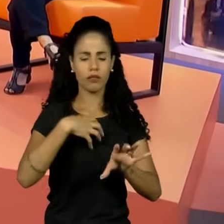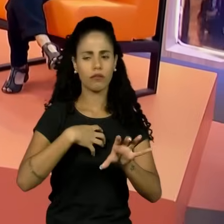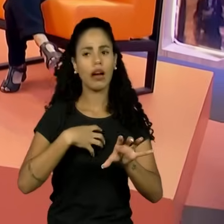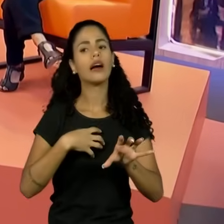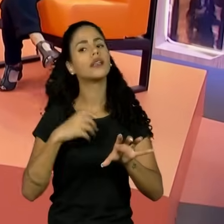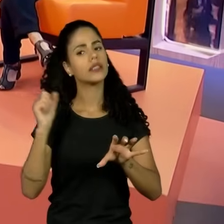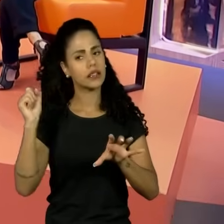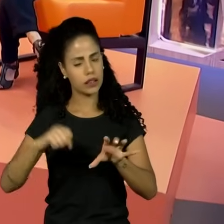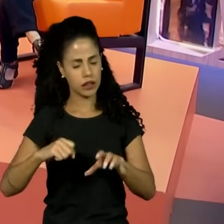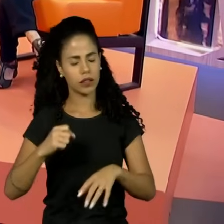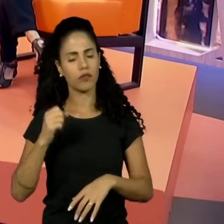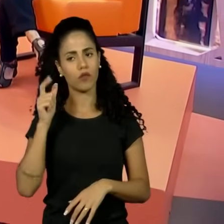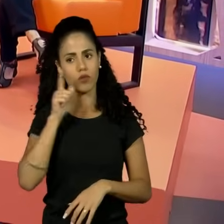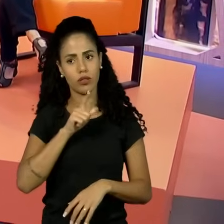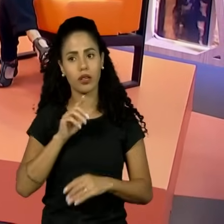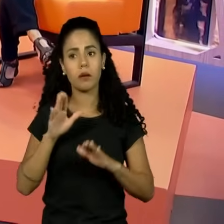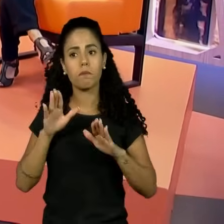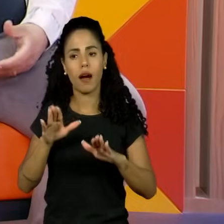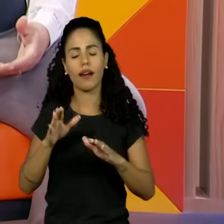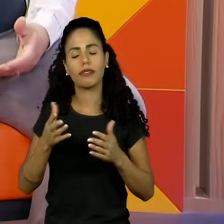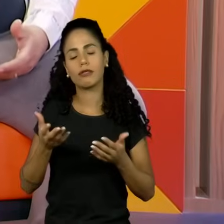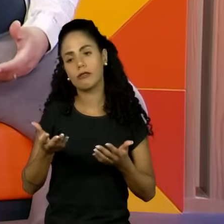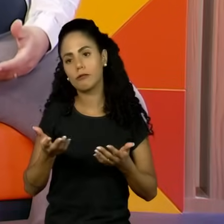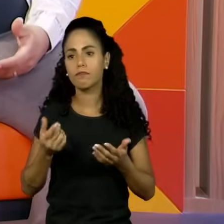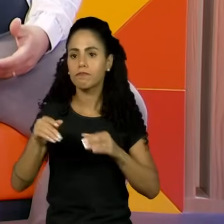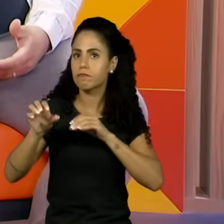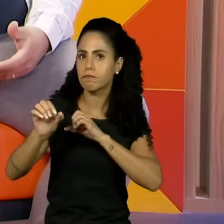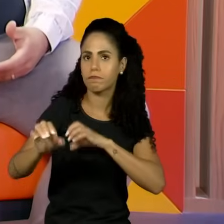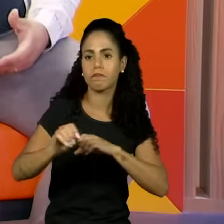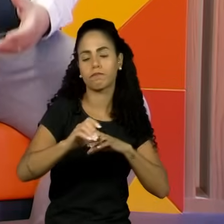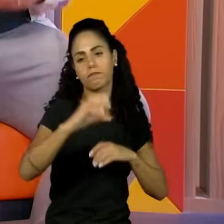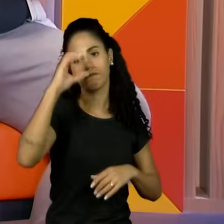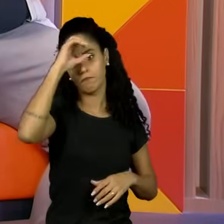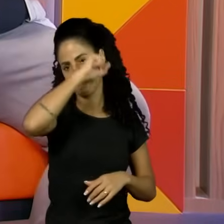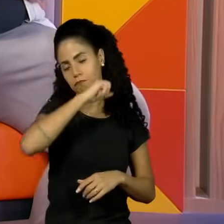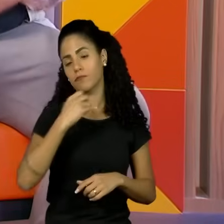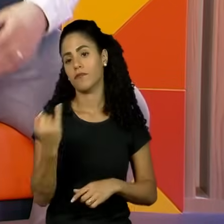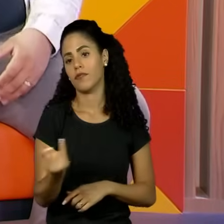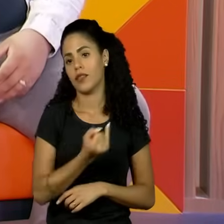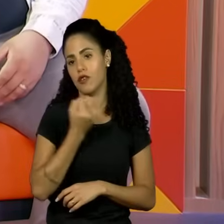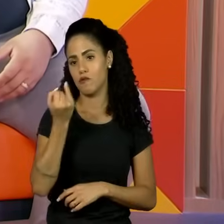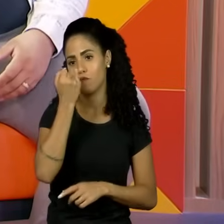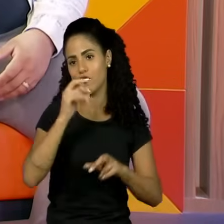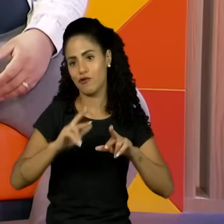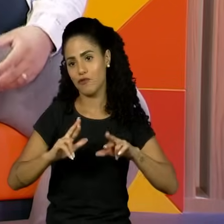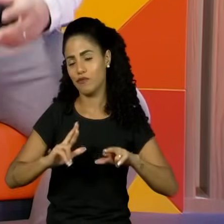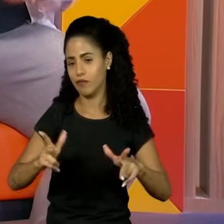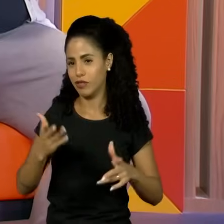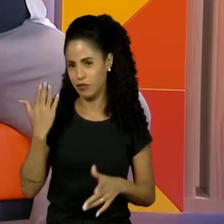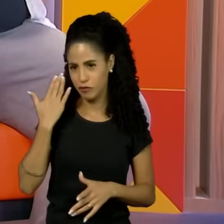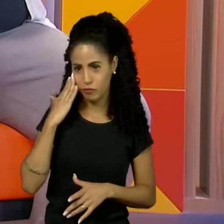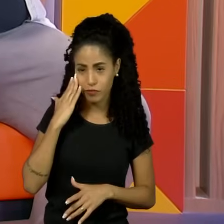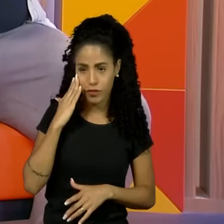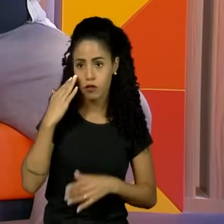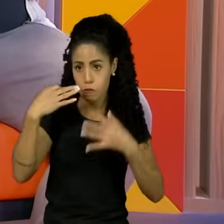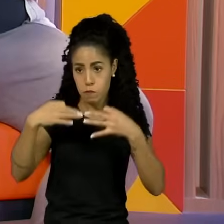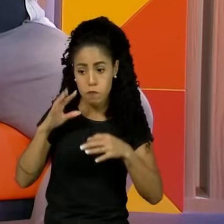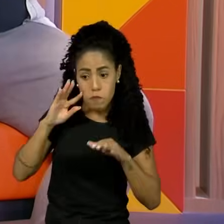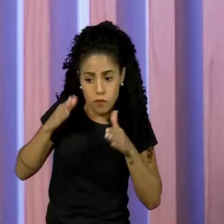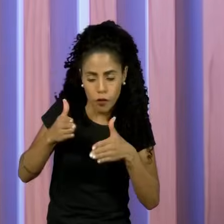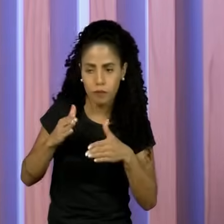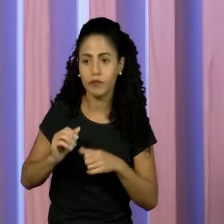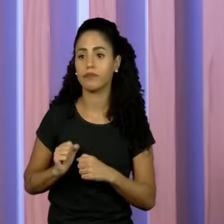e se identificar de verdade com jogos. E, claro, educar e aprender, ainda que seja de forma um pouco mais específica,